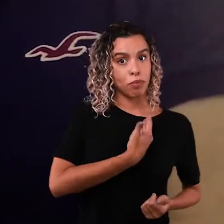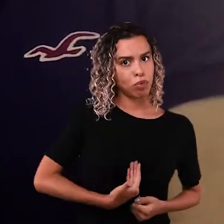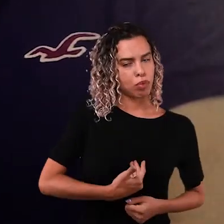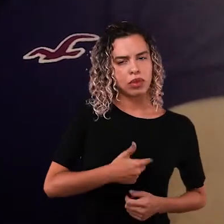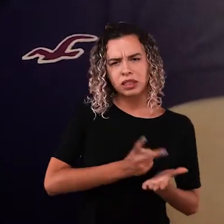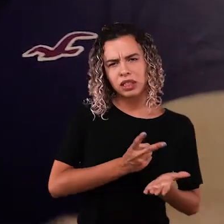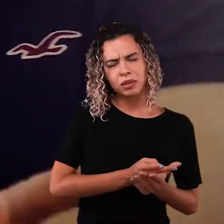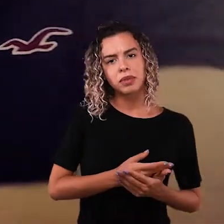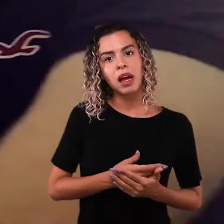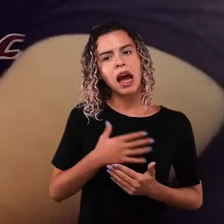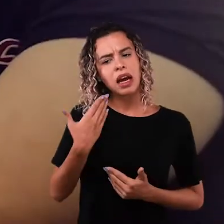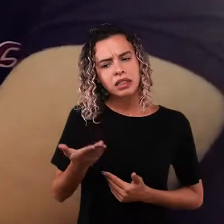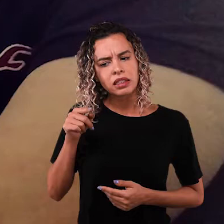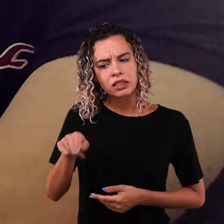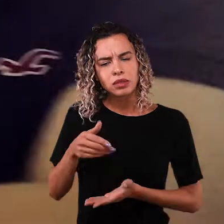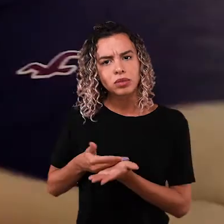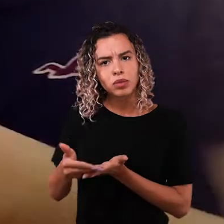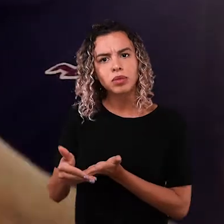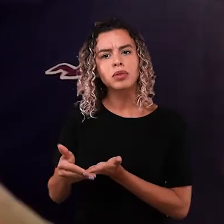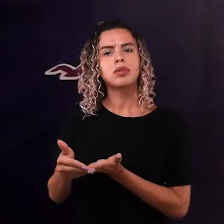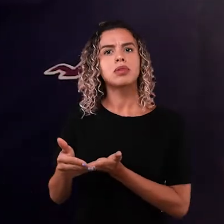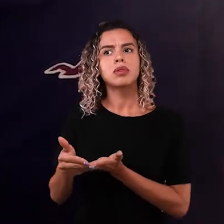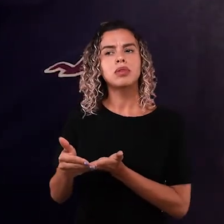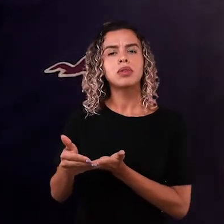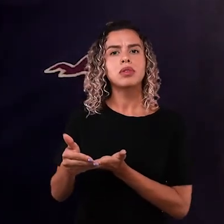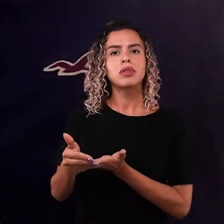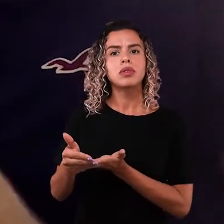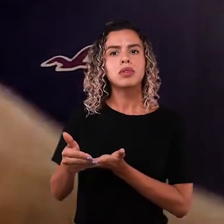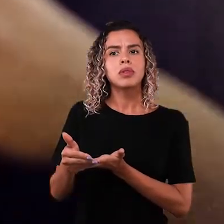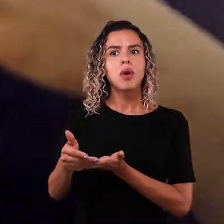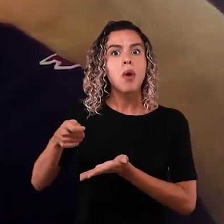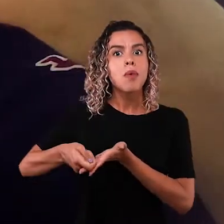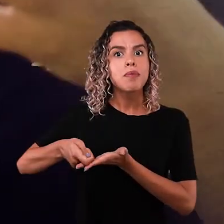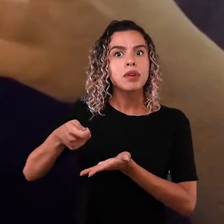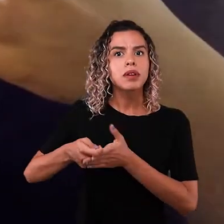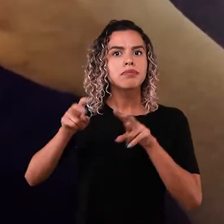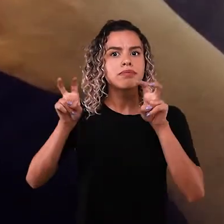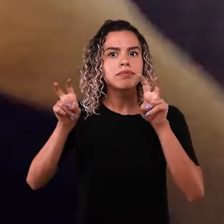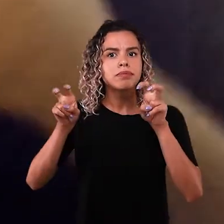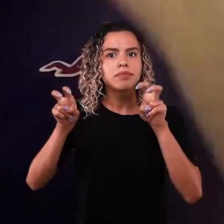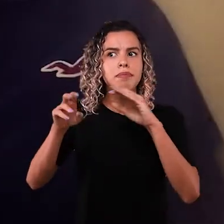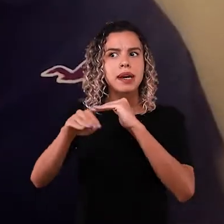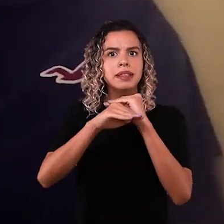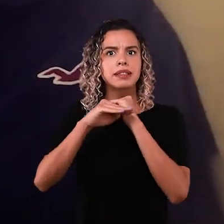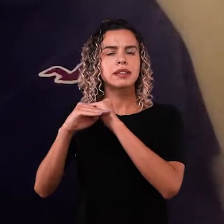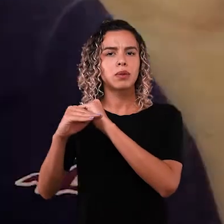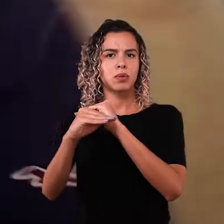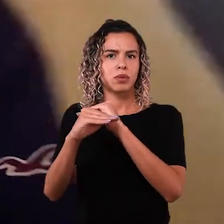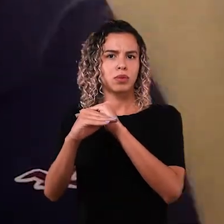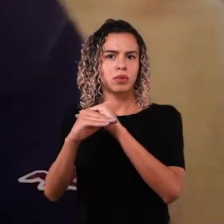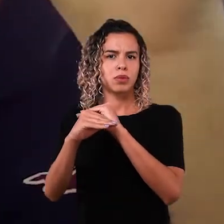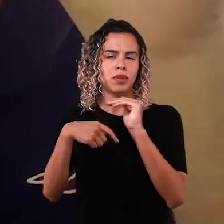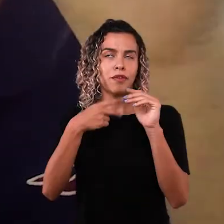curto. E meio que a partir daí é que começou a surgir essa obrigação chamada padrão.